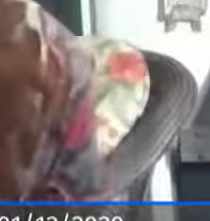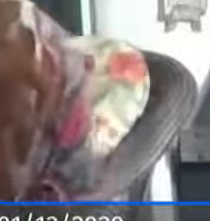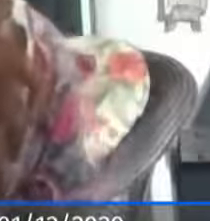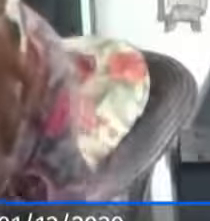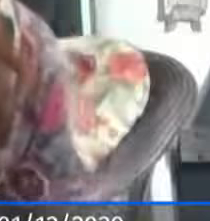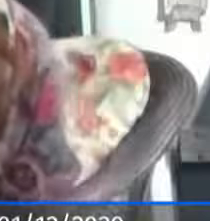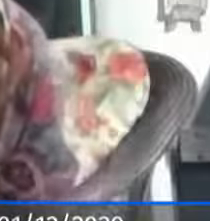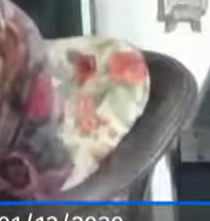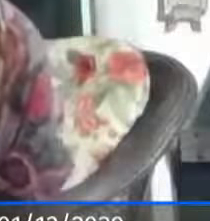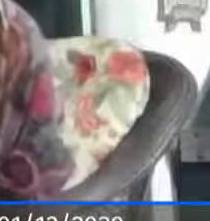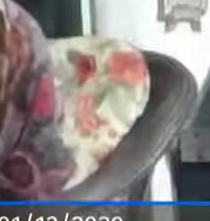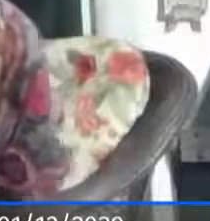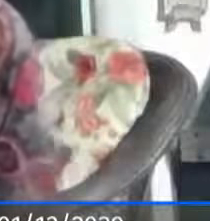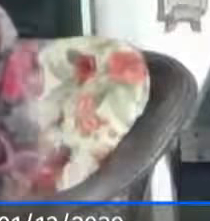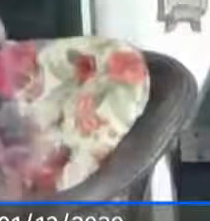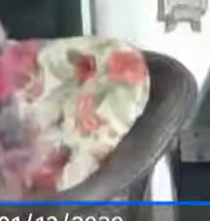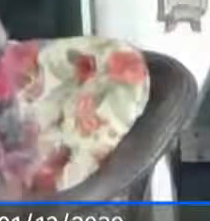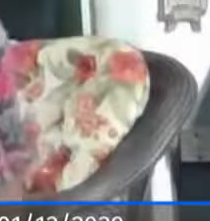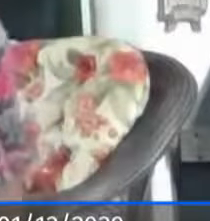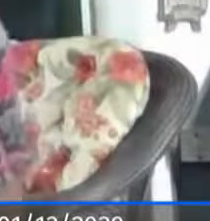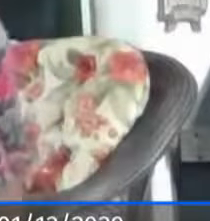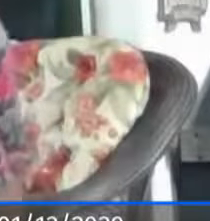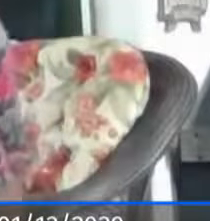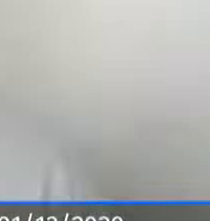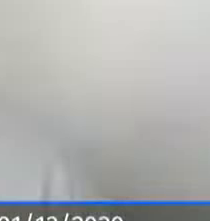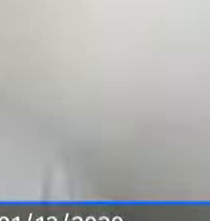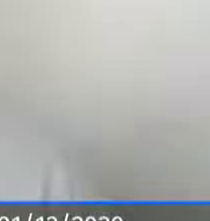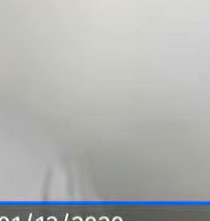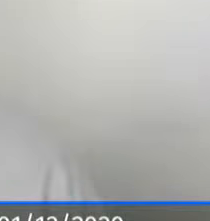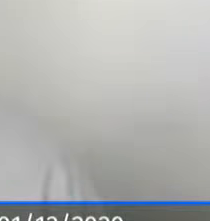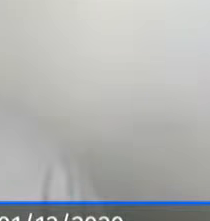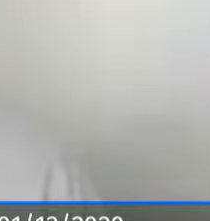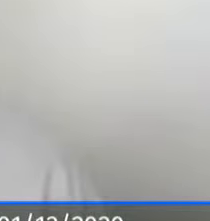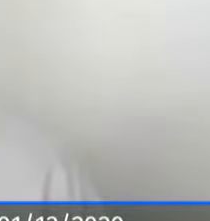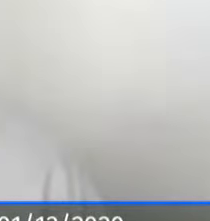nossos telespectadores, nós estamos sendo acompanhados pela TV Assembleia,